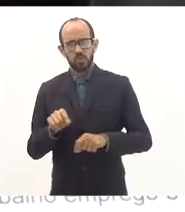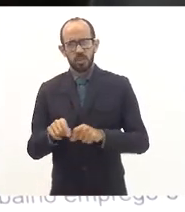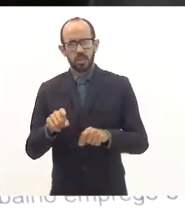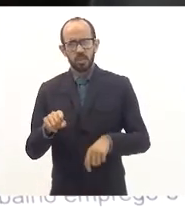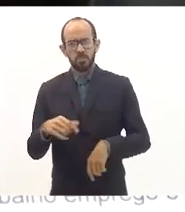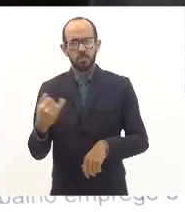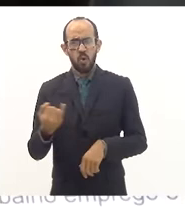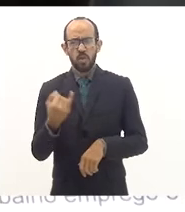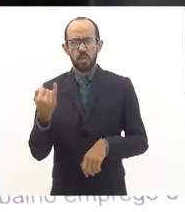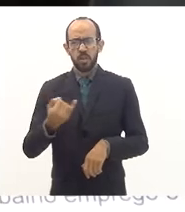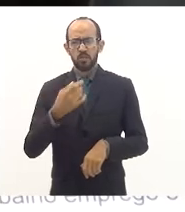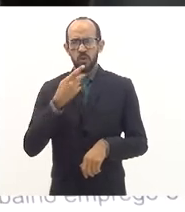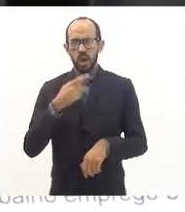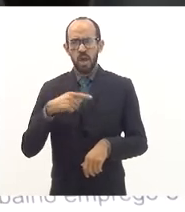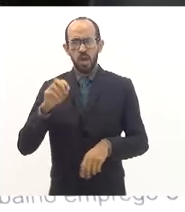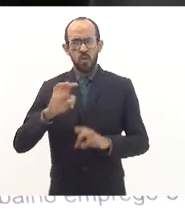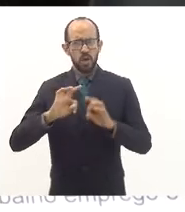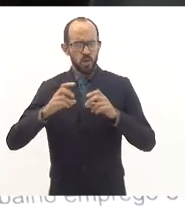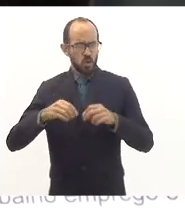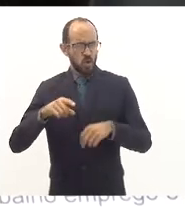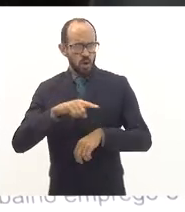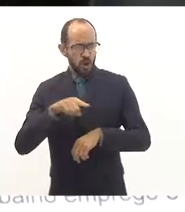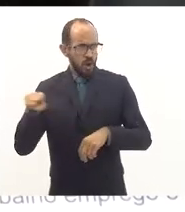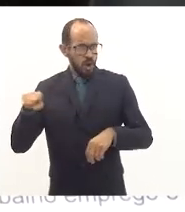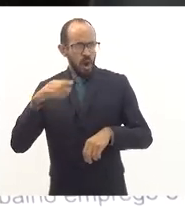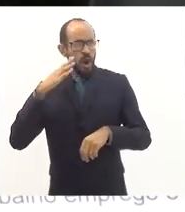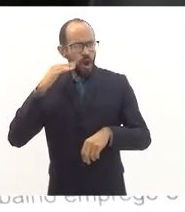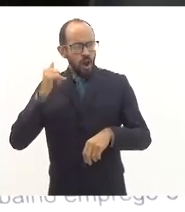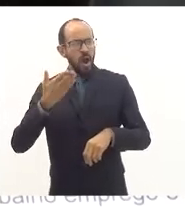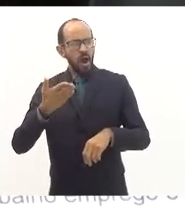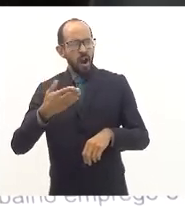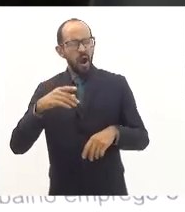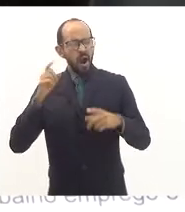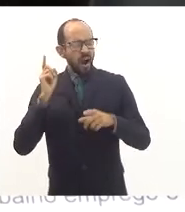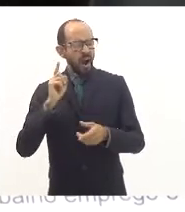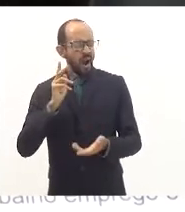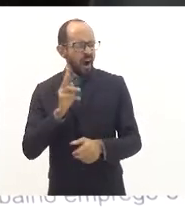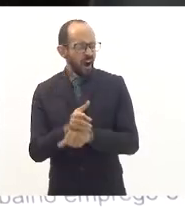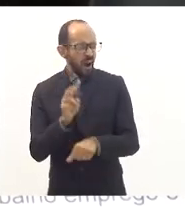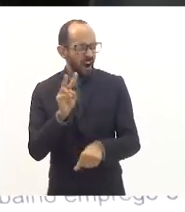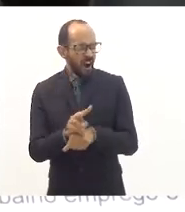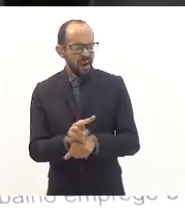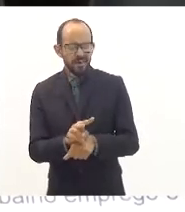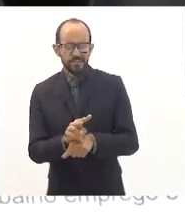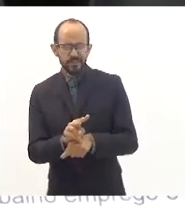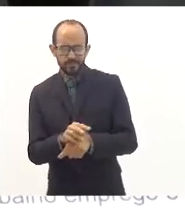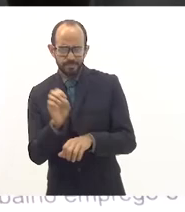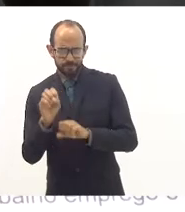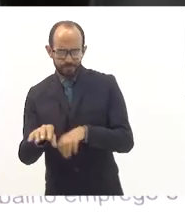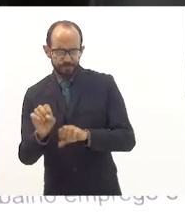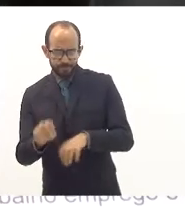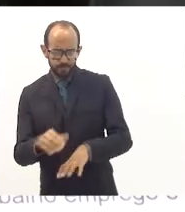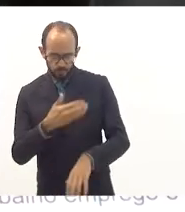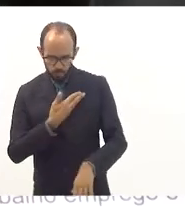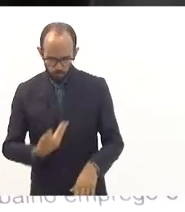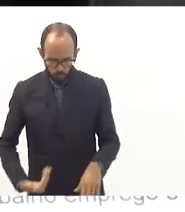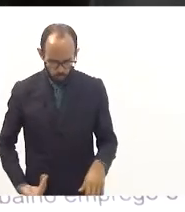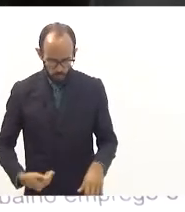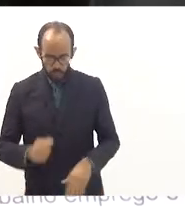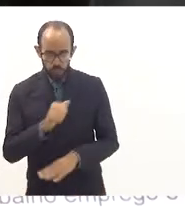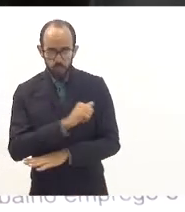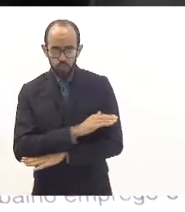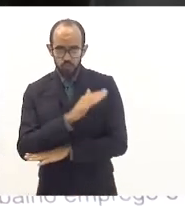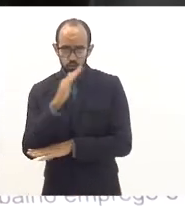importante destacar o que todos aqui destacaram: a defesa intransigente da educação pública em tempo integral.